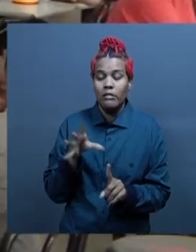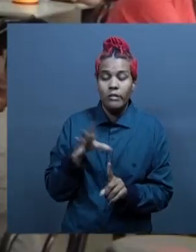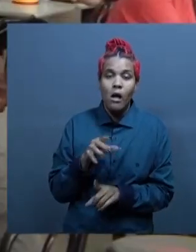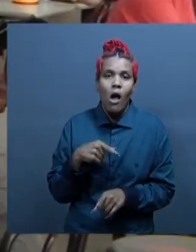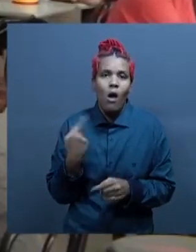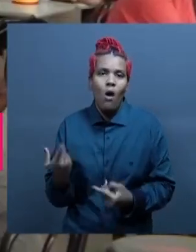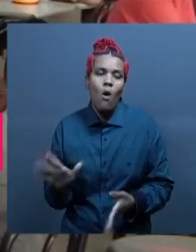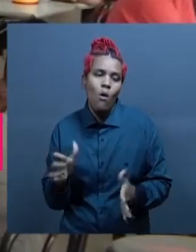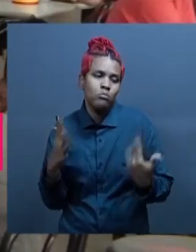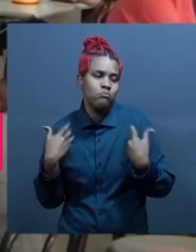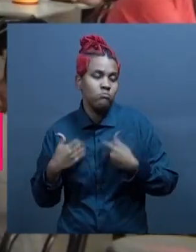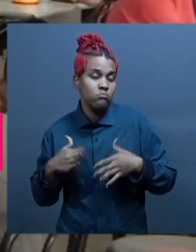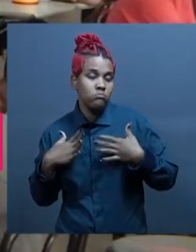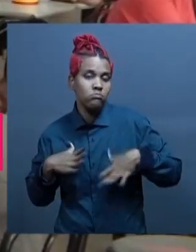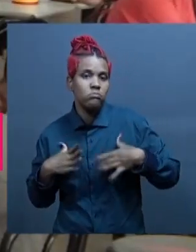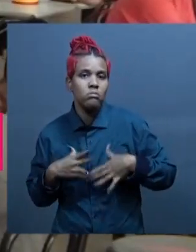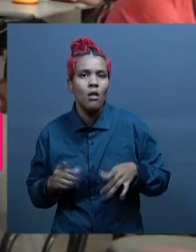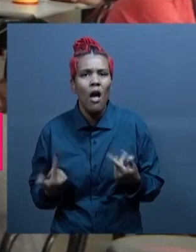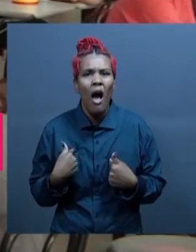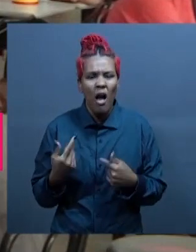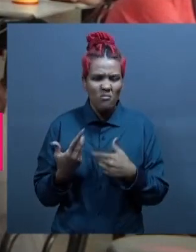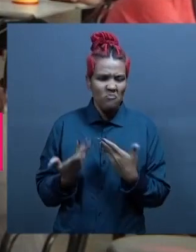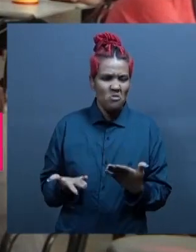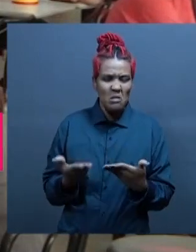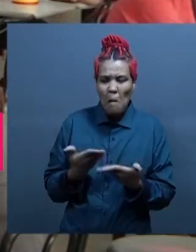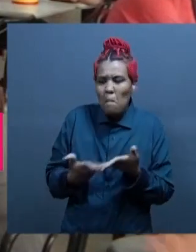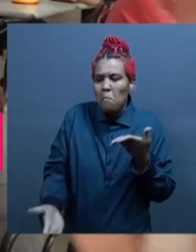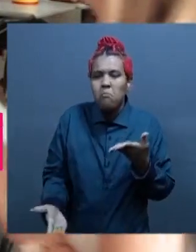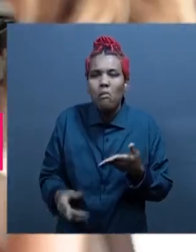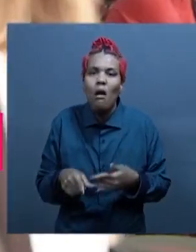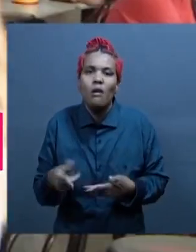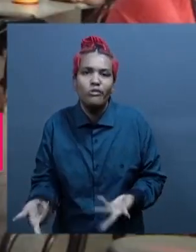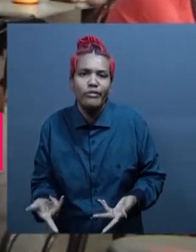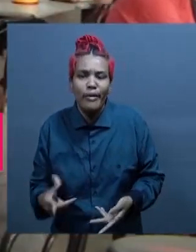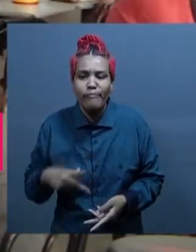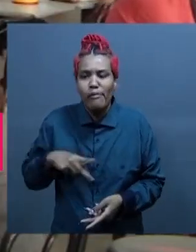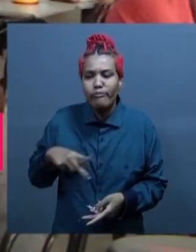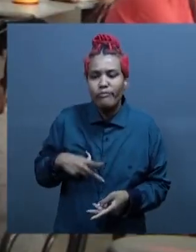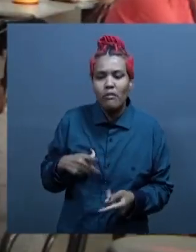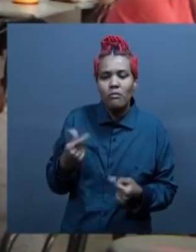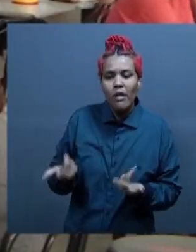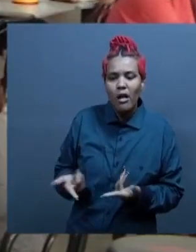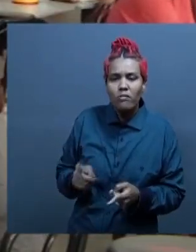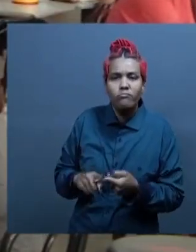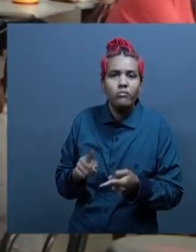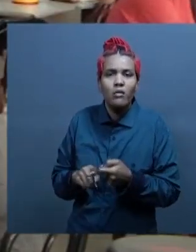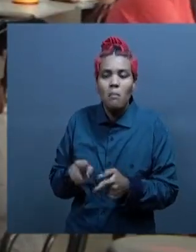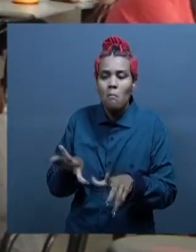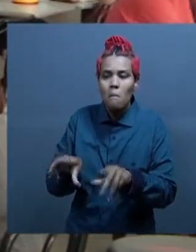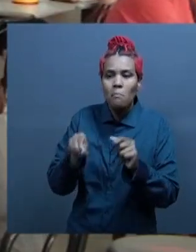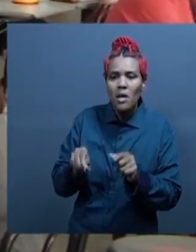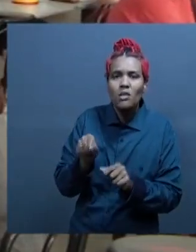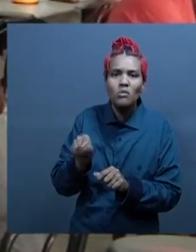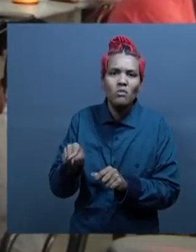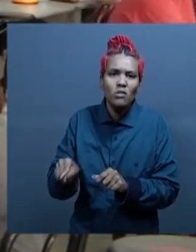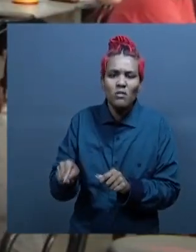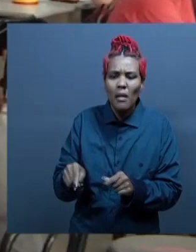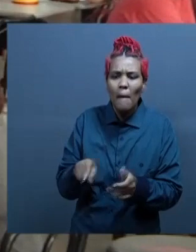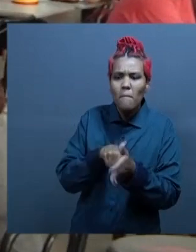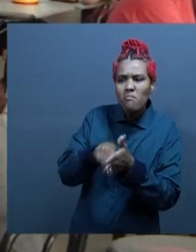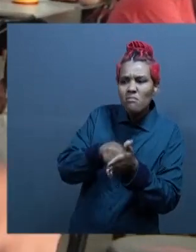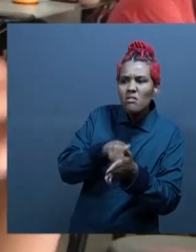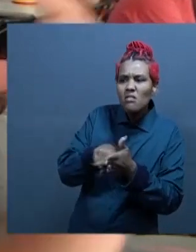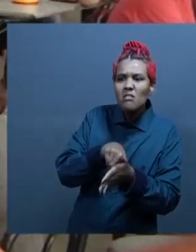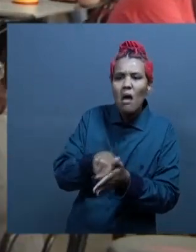acho que a gente perde muita privacidade por esse meio de propagandas porque pega o que a gente está pesquisando e não